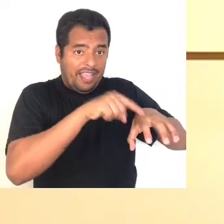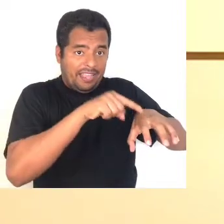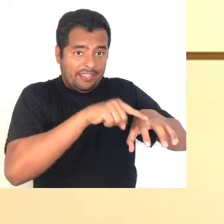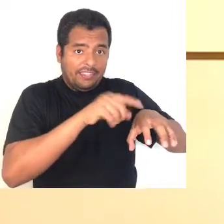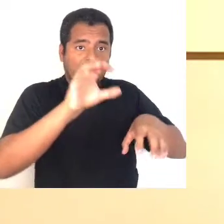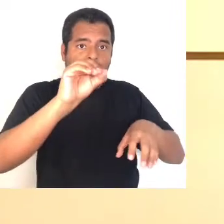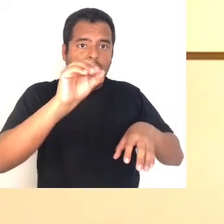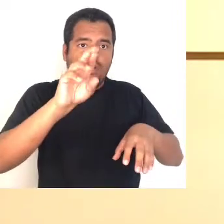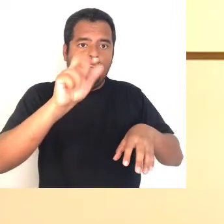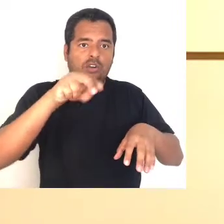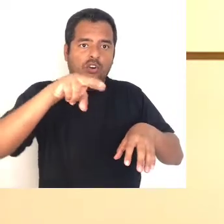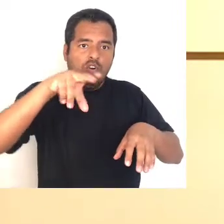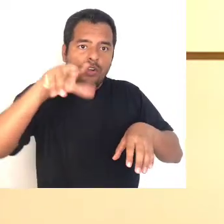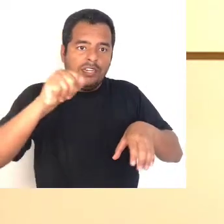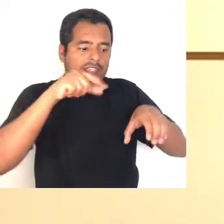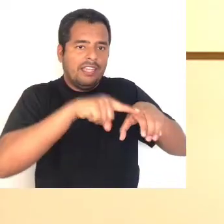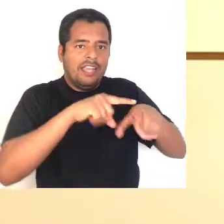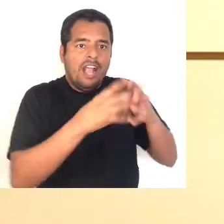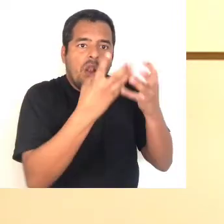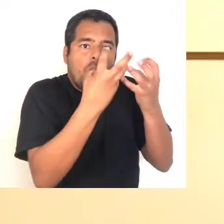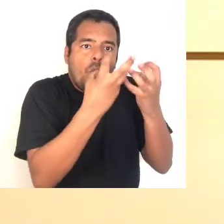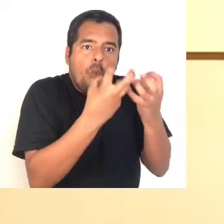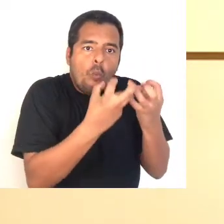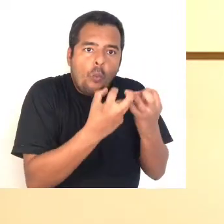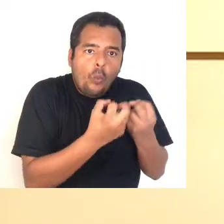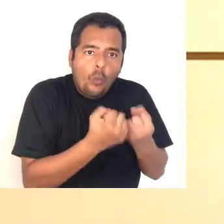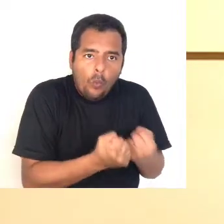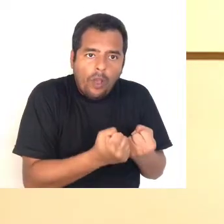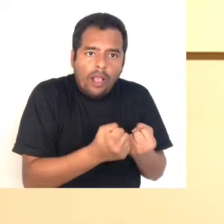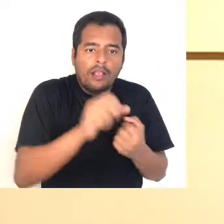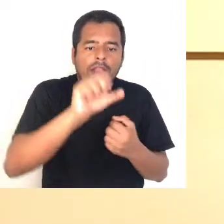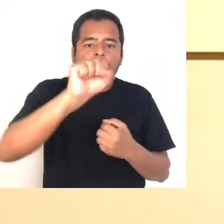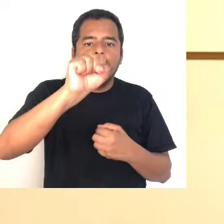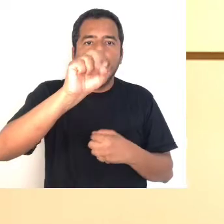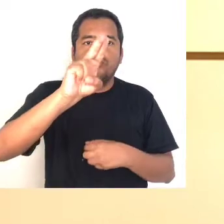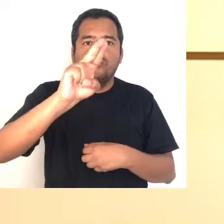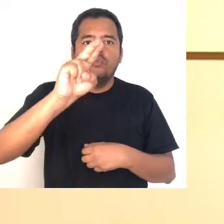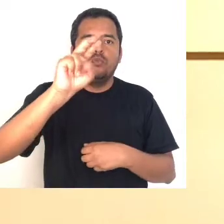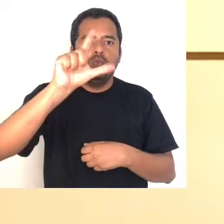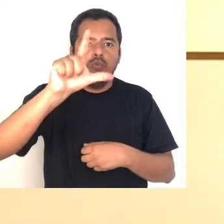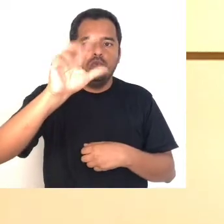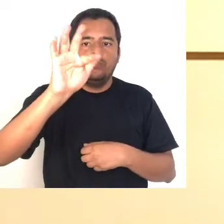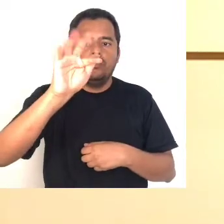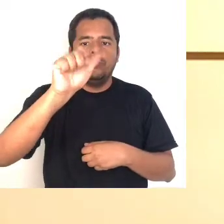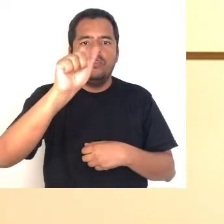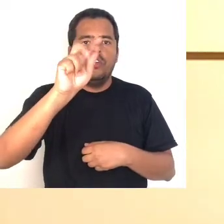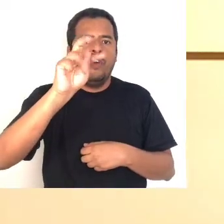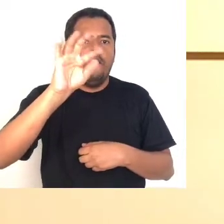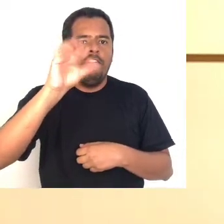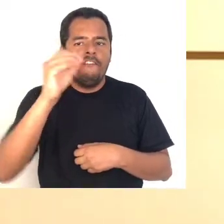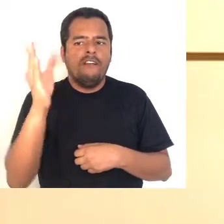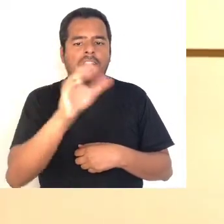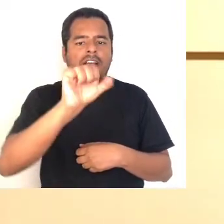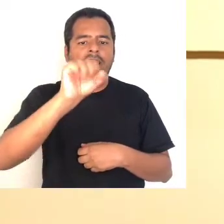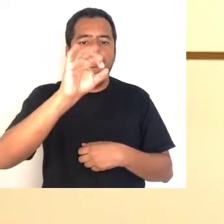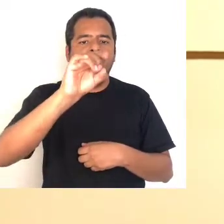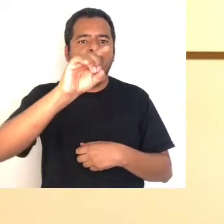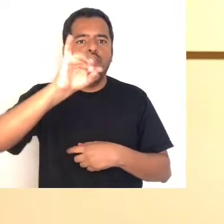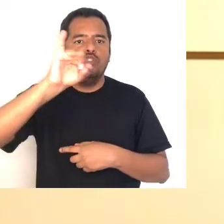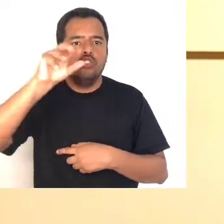eu vou pegar essa fase orgânica, certo? E vou secar ela com sulfato de sódio.